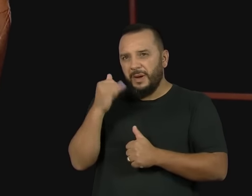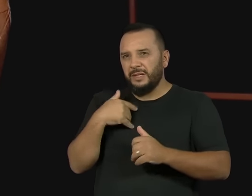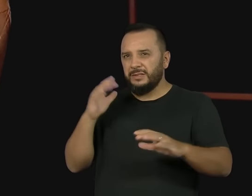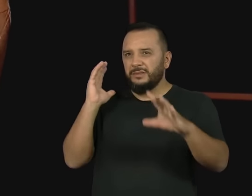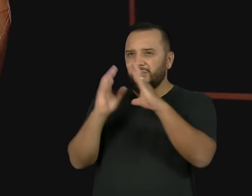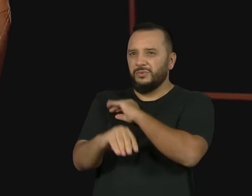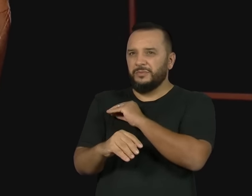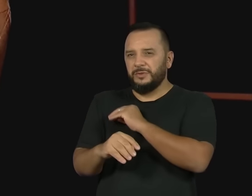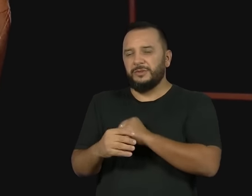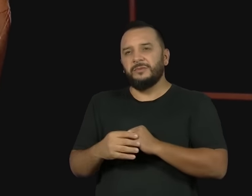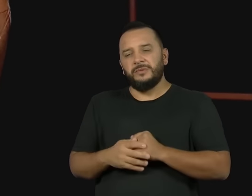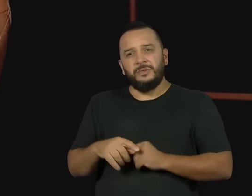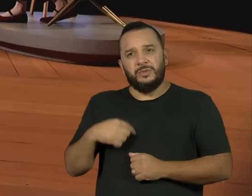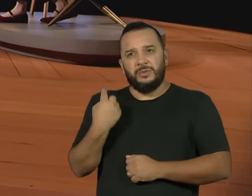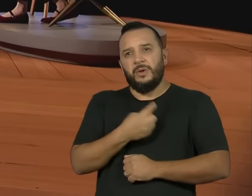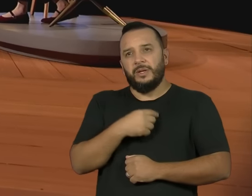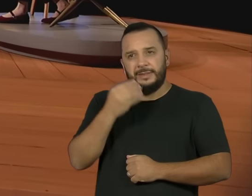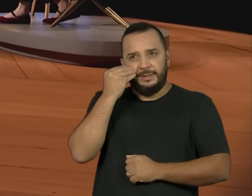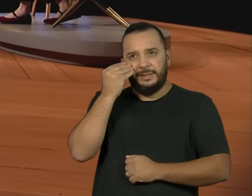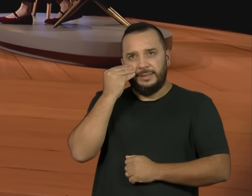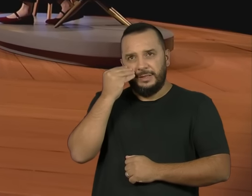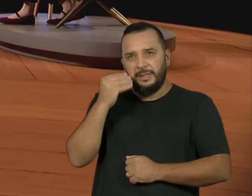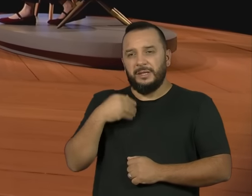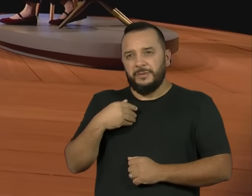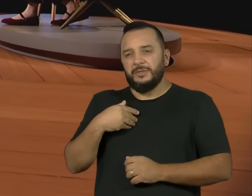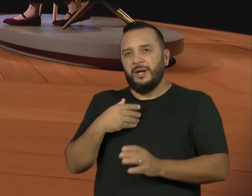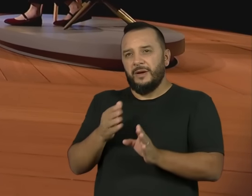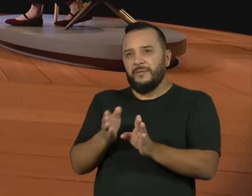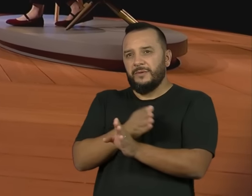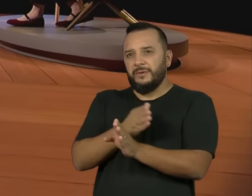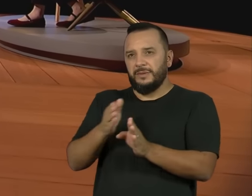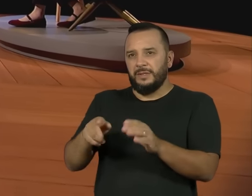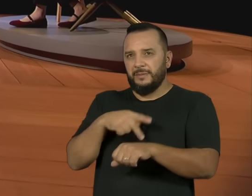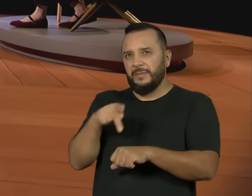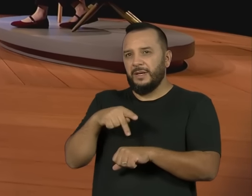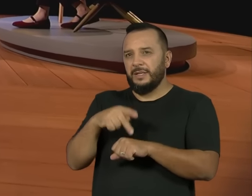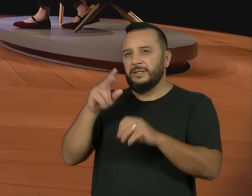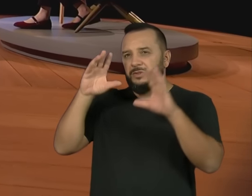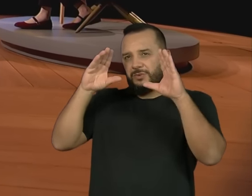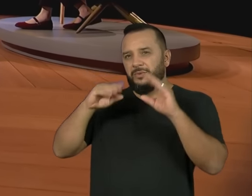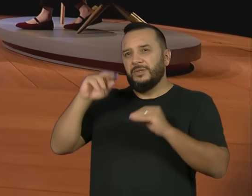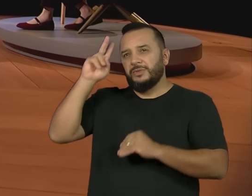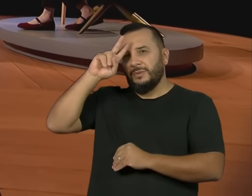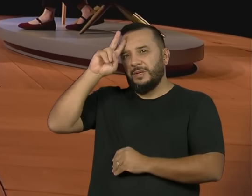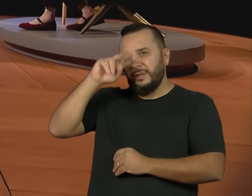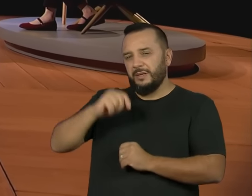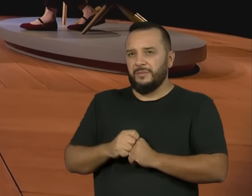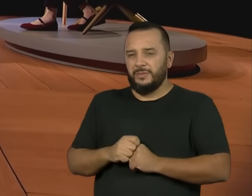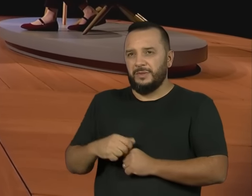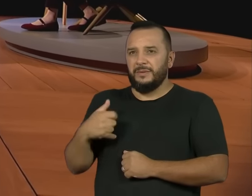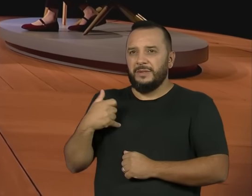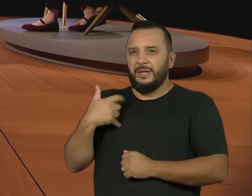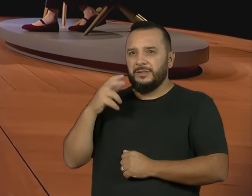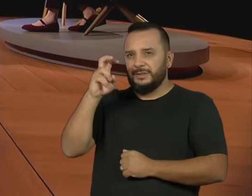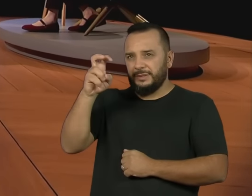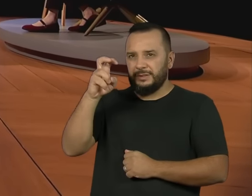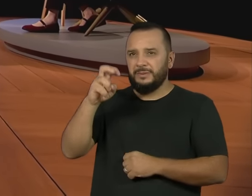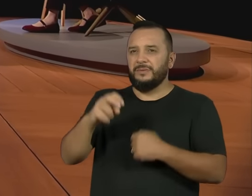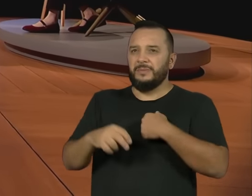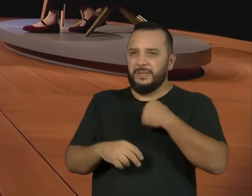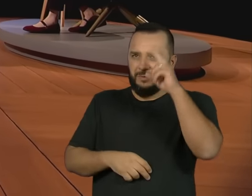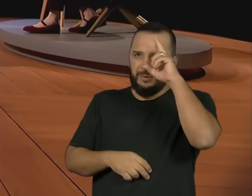E a gente tentou passar na fronteira uma noite que eu até lembro, eu tinha 5 anos, mas eu